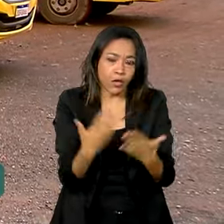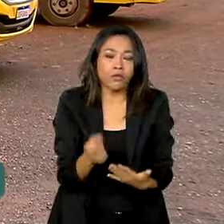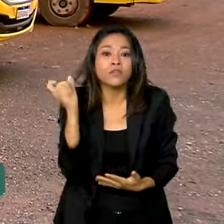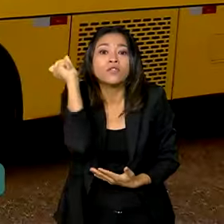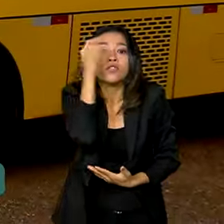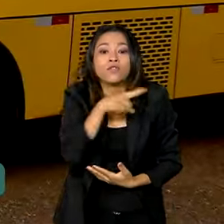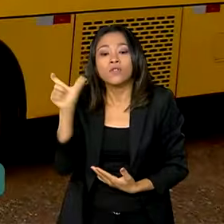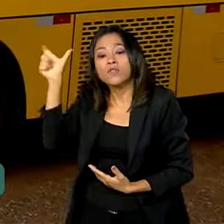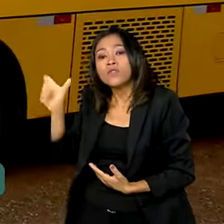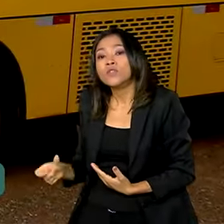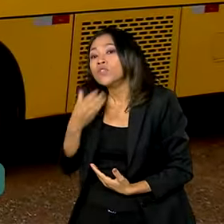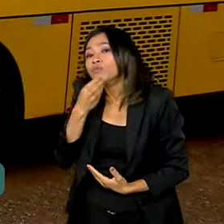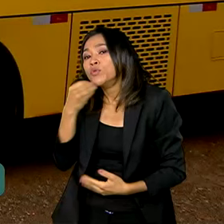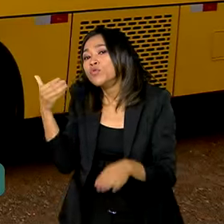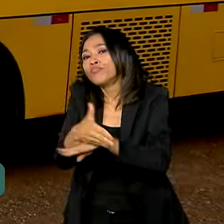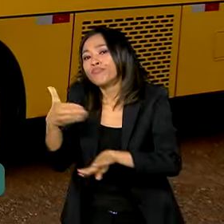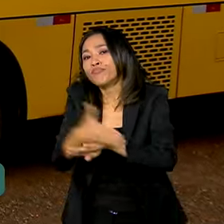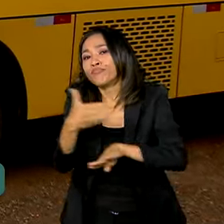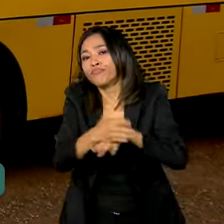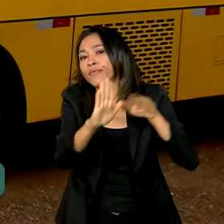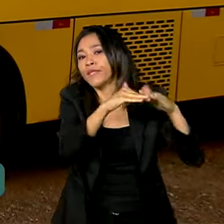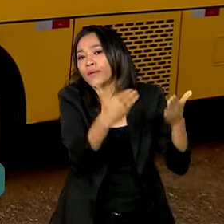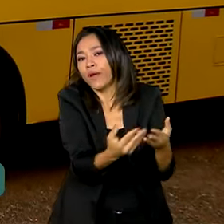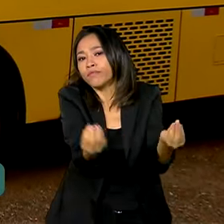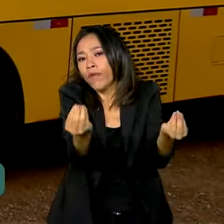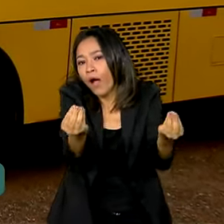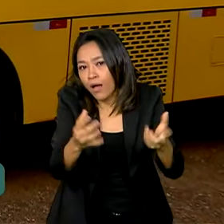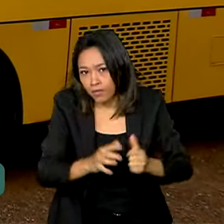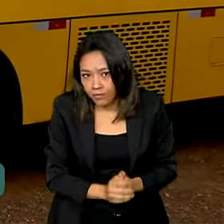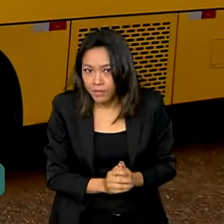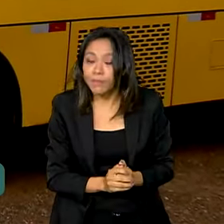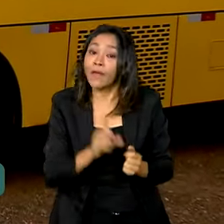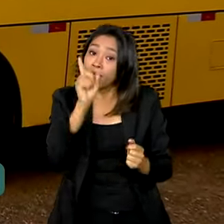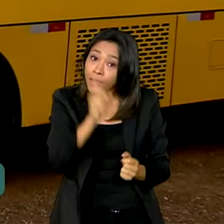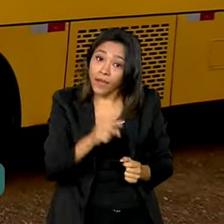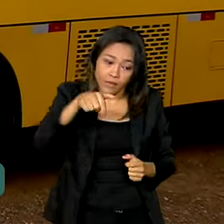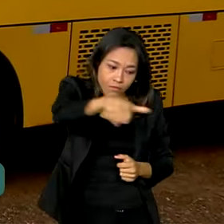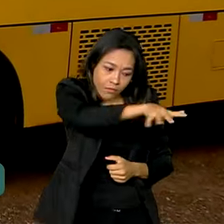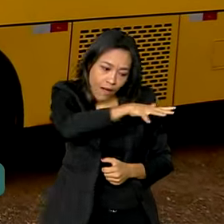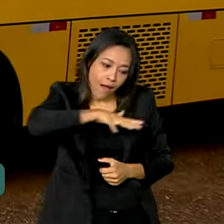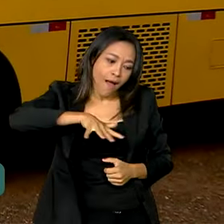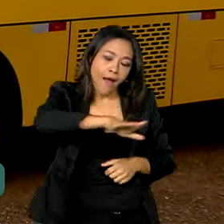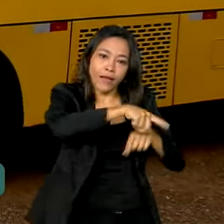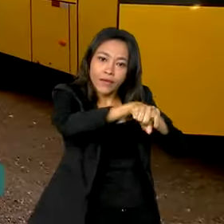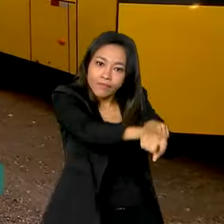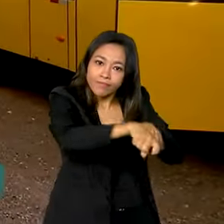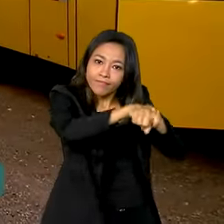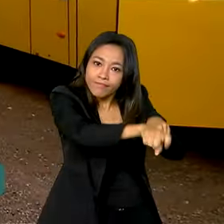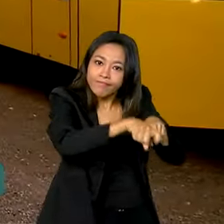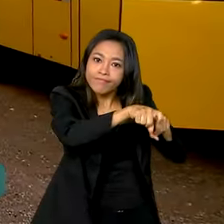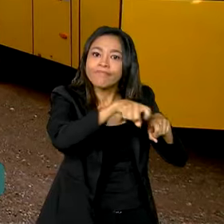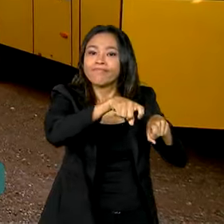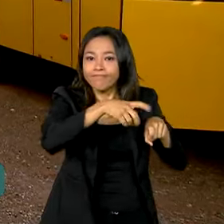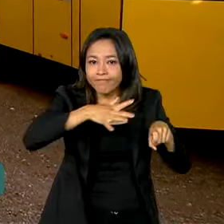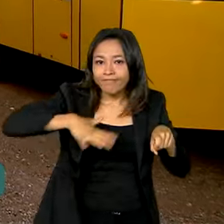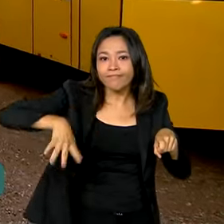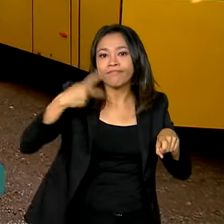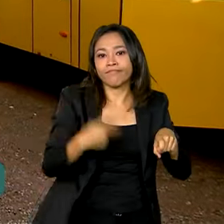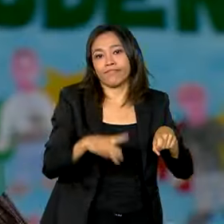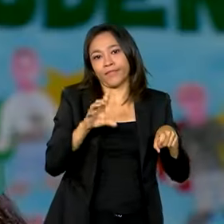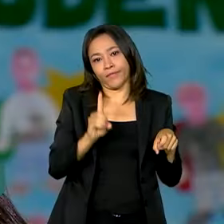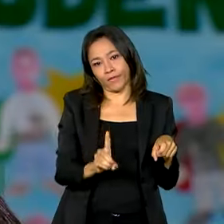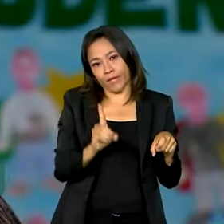Yuri manter a frequência na escola classe Lamarão, que fica na colônia agrícola do Lamarão, na área rural de